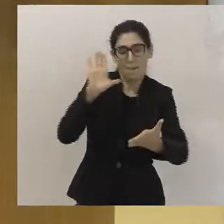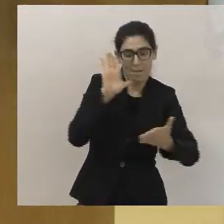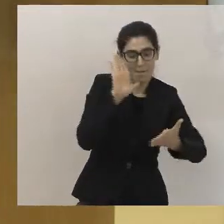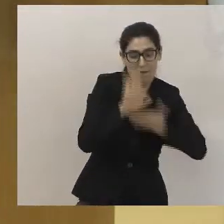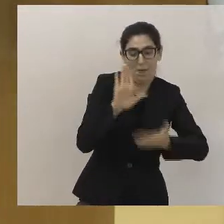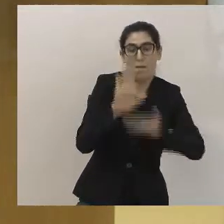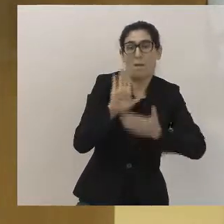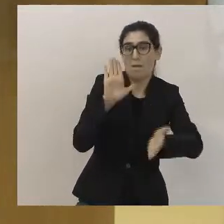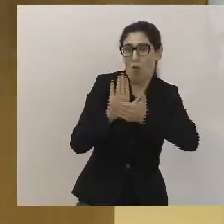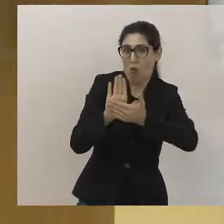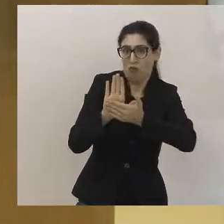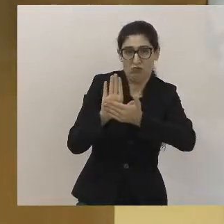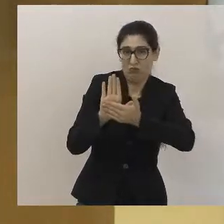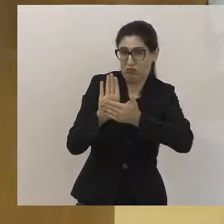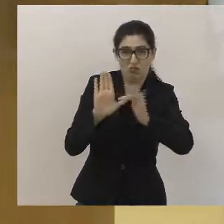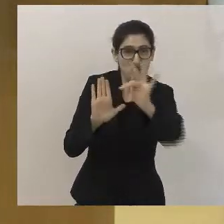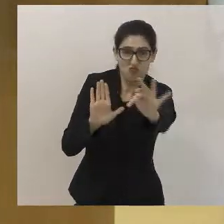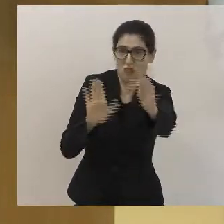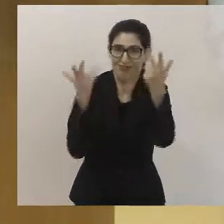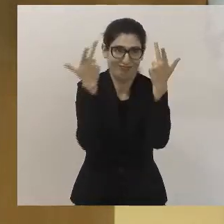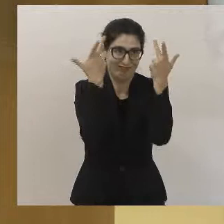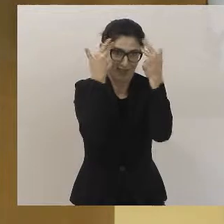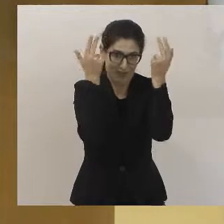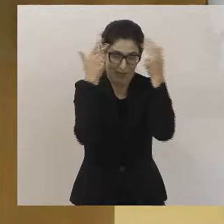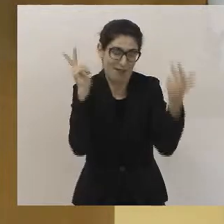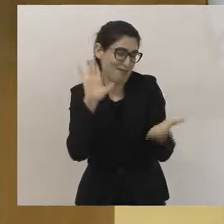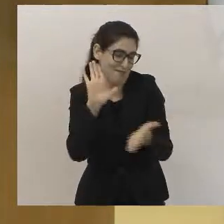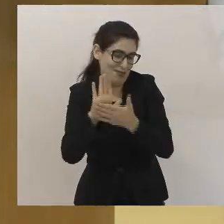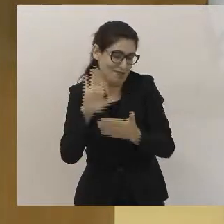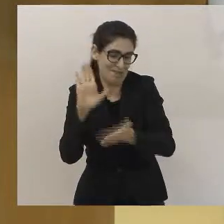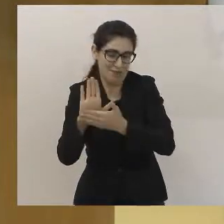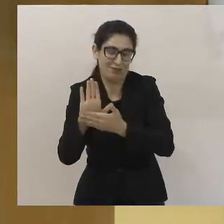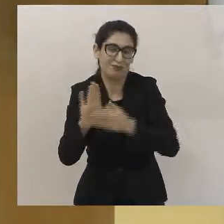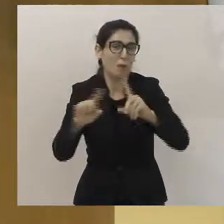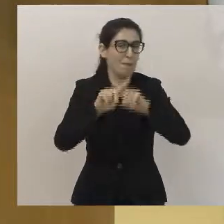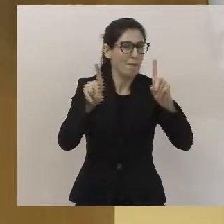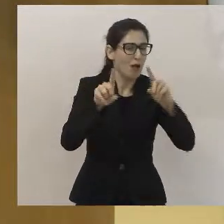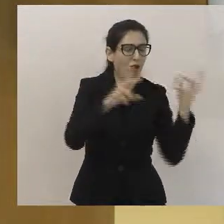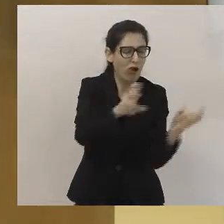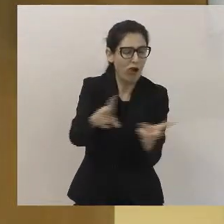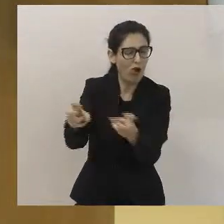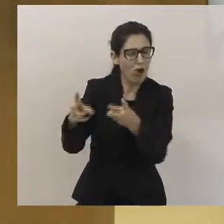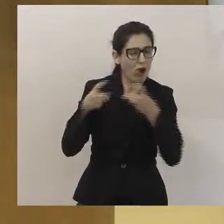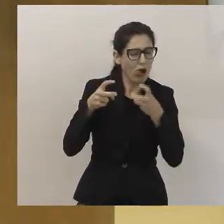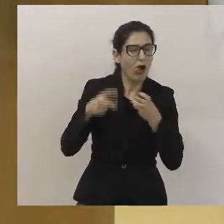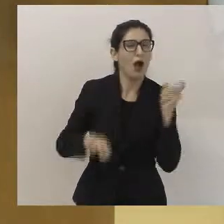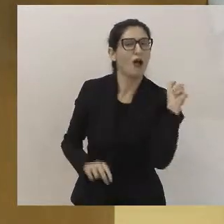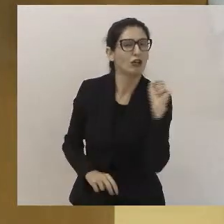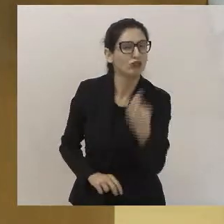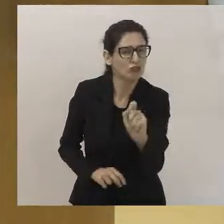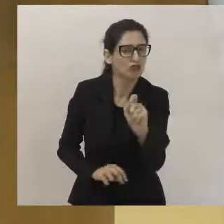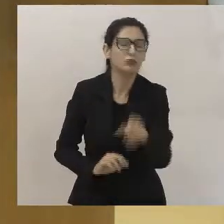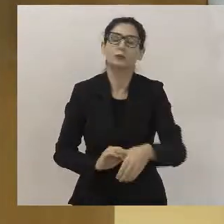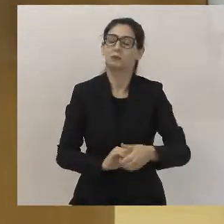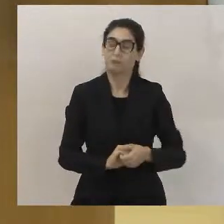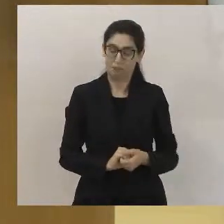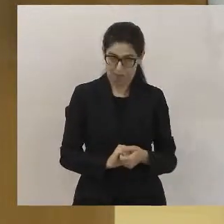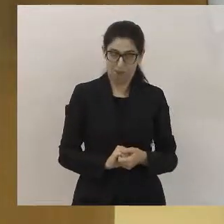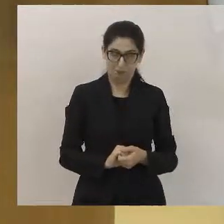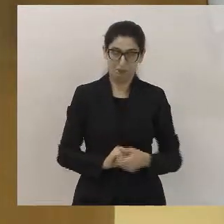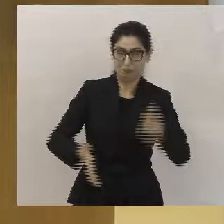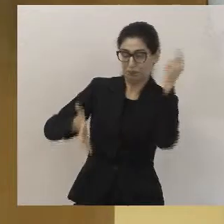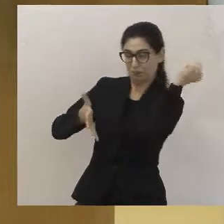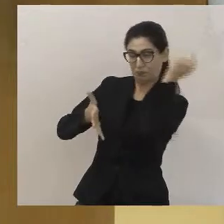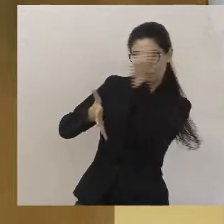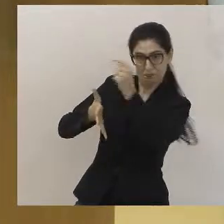pretendem fazer agora percebo o seguinte que eu tenho alguns pontos aqui